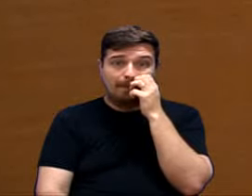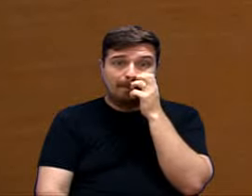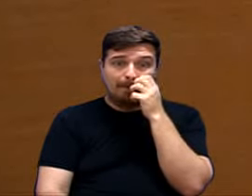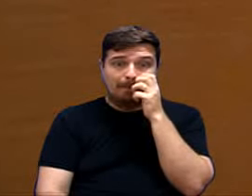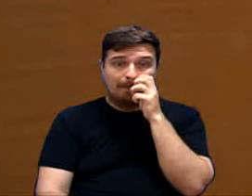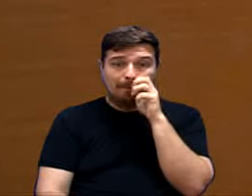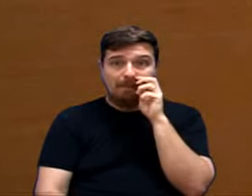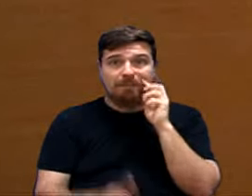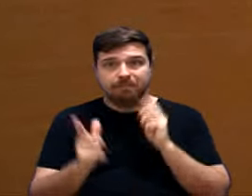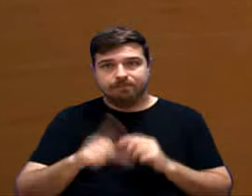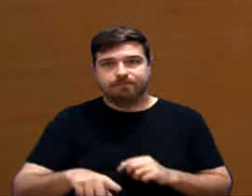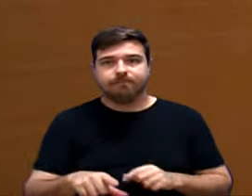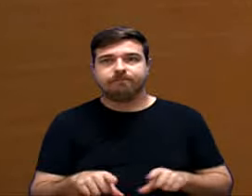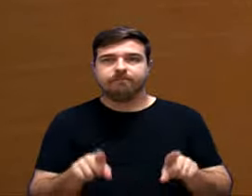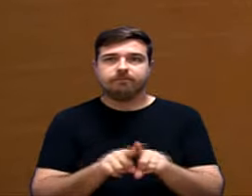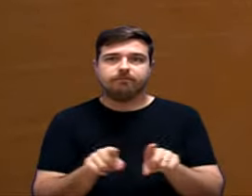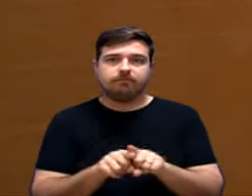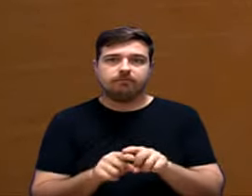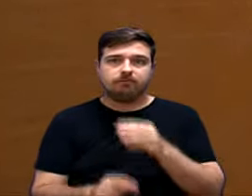só